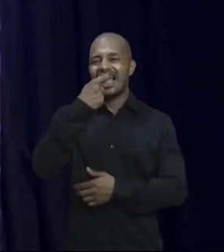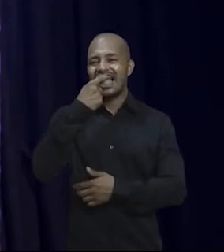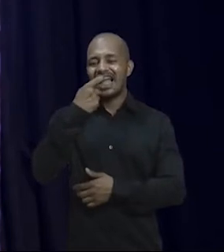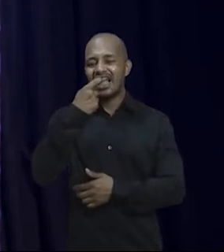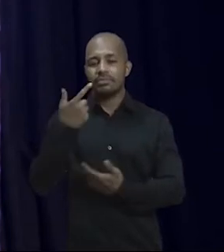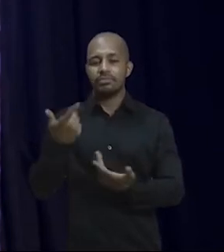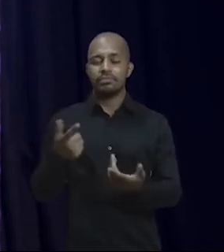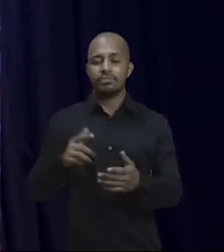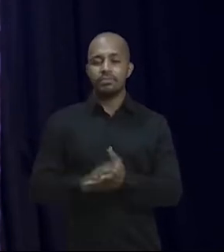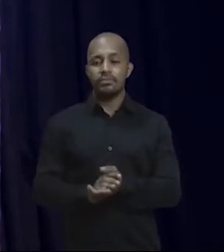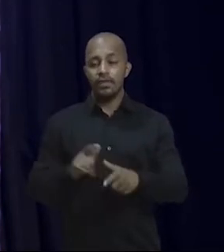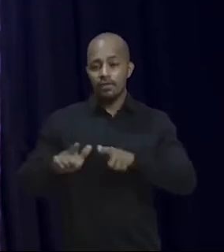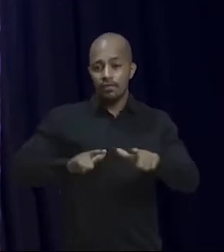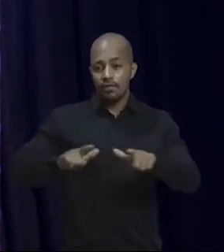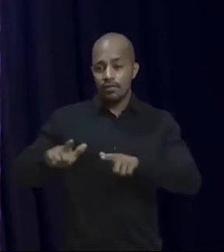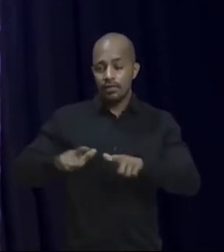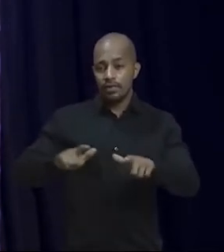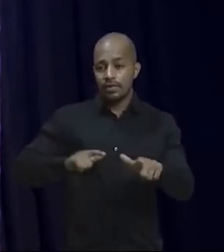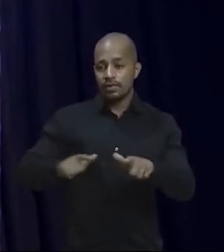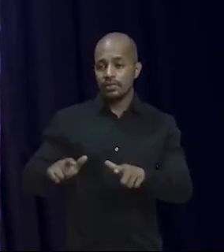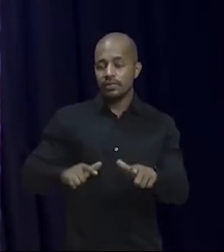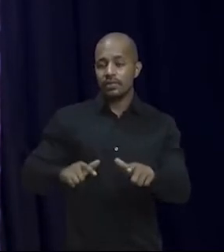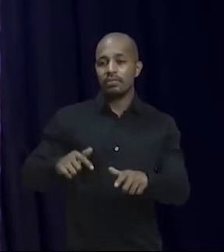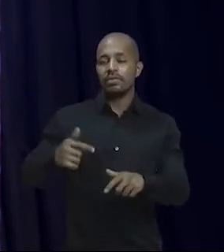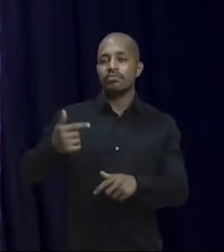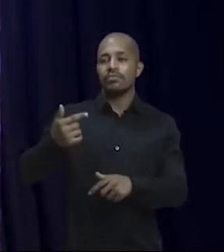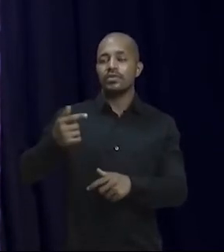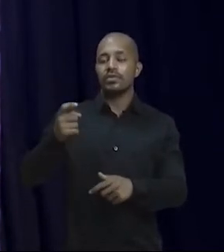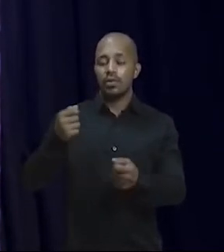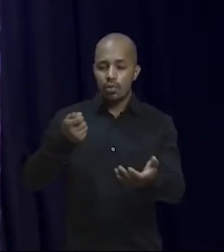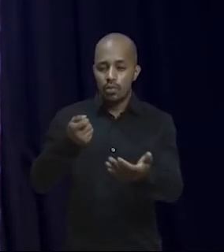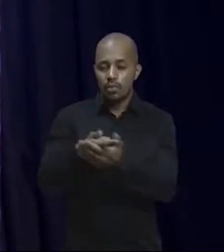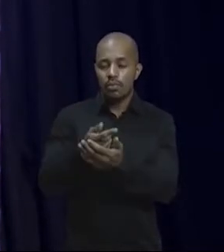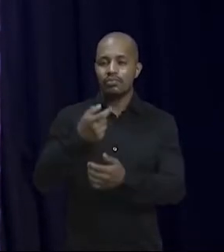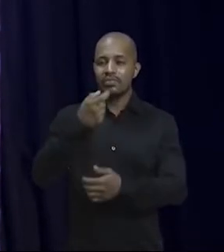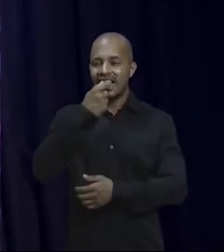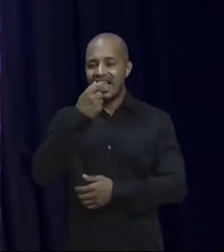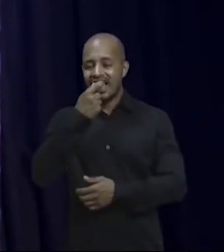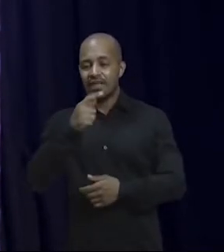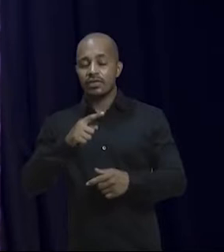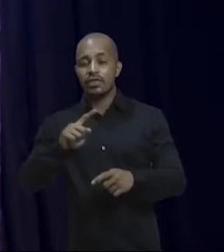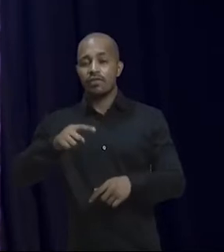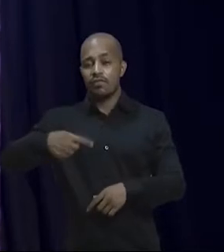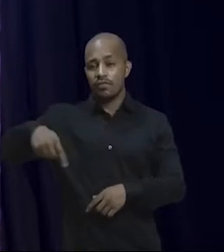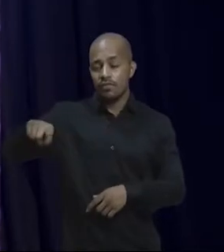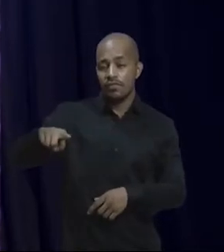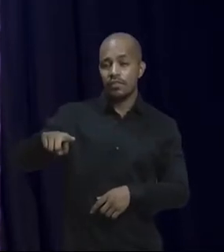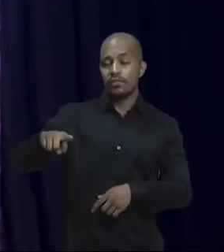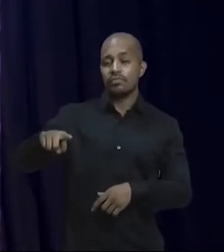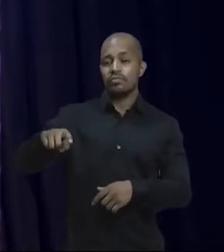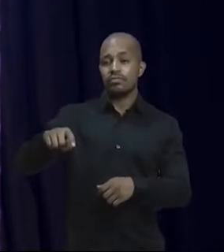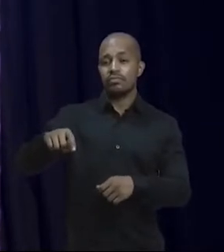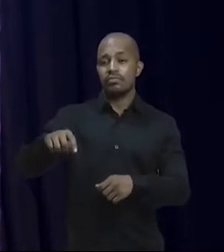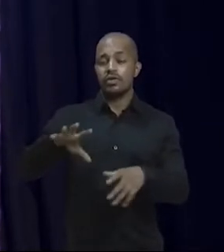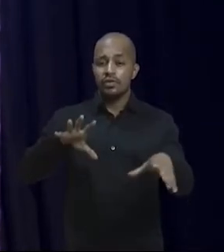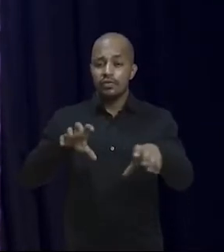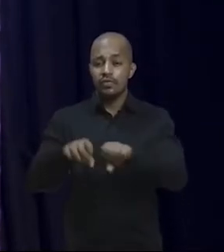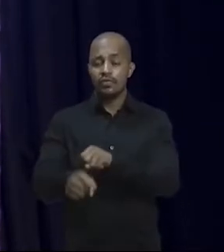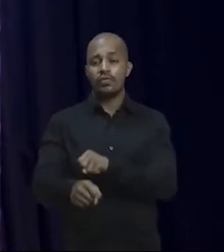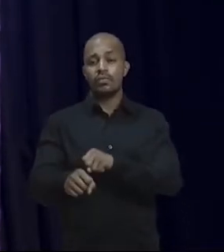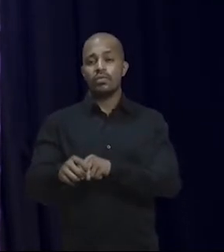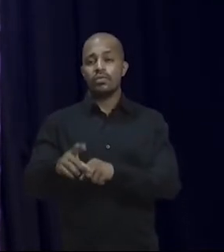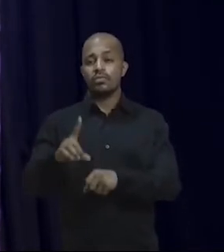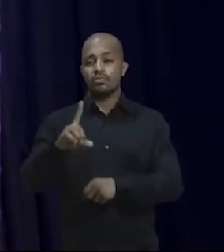E ele foi trabalhar na olaria dos padres, comprou essa dentadura, foi para Manaus, se formou em Direito na Universidade Federal do